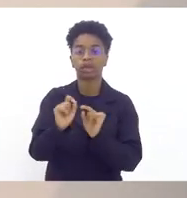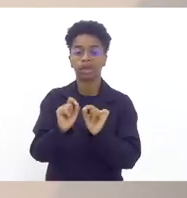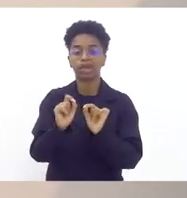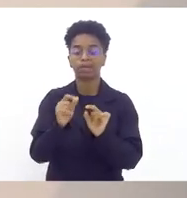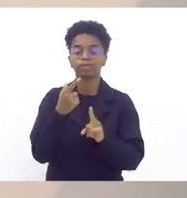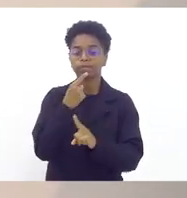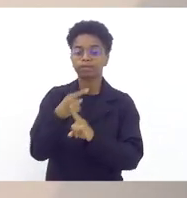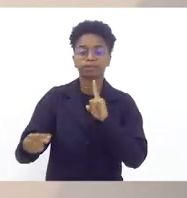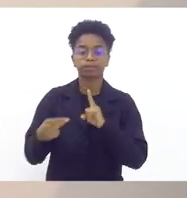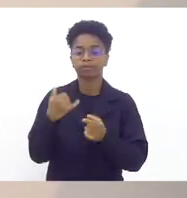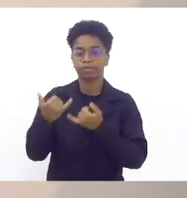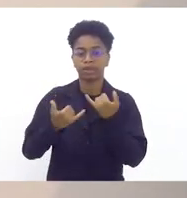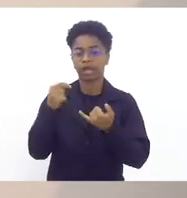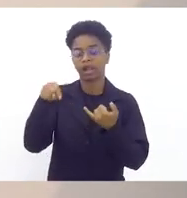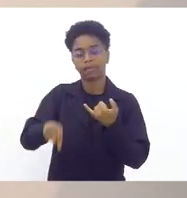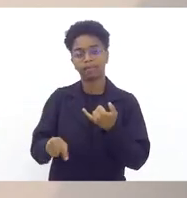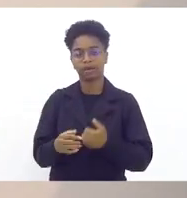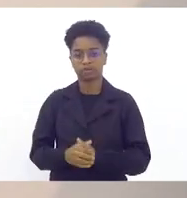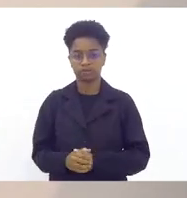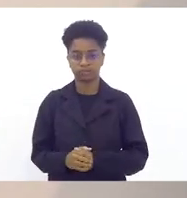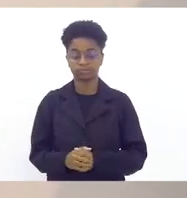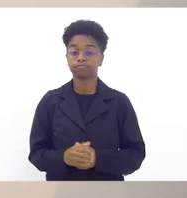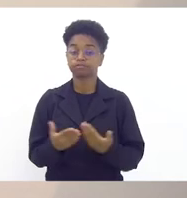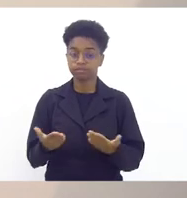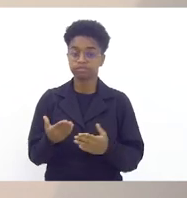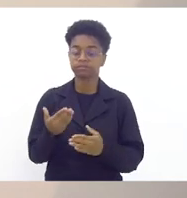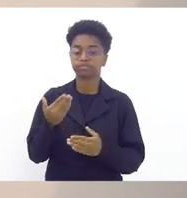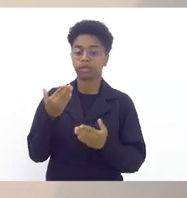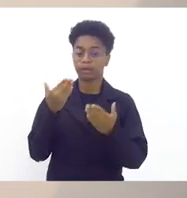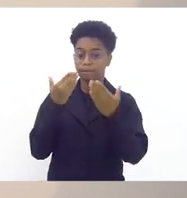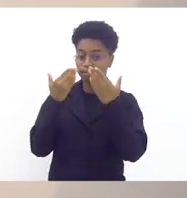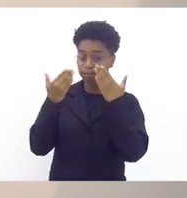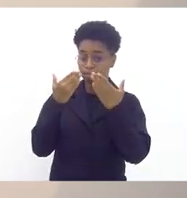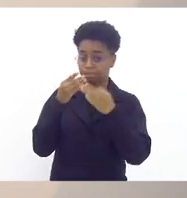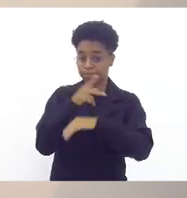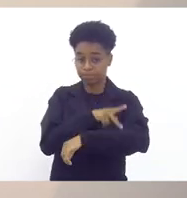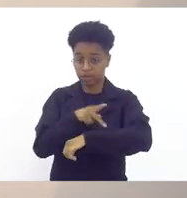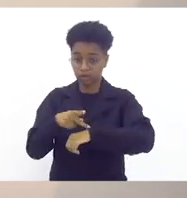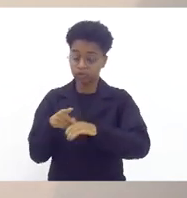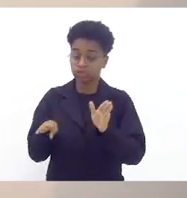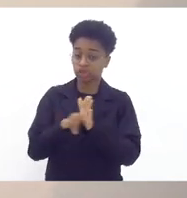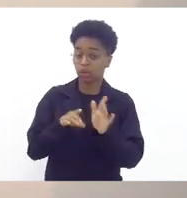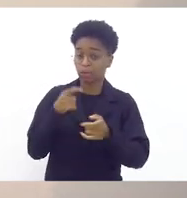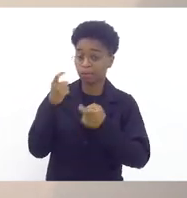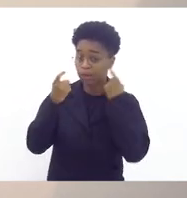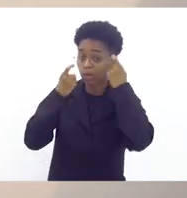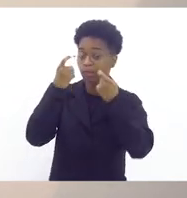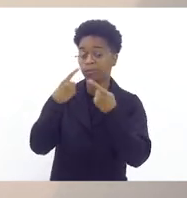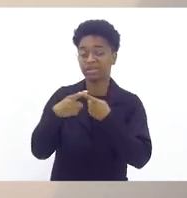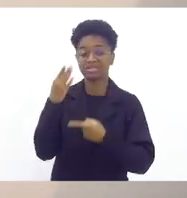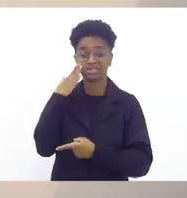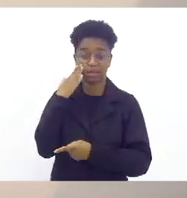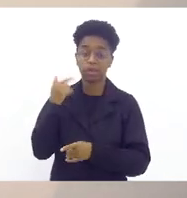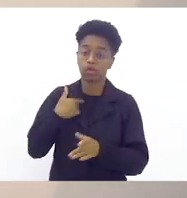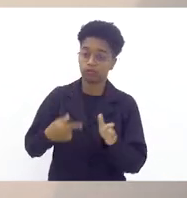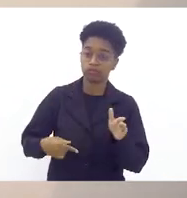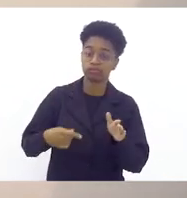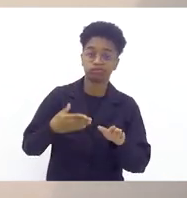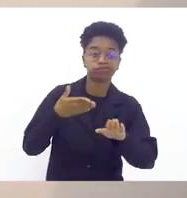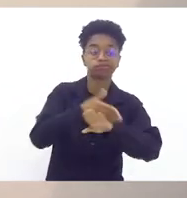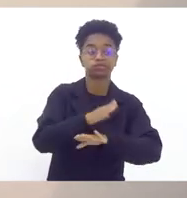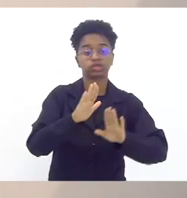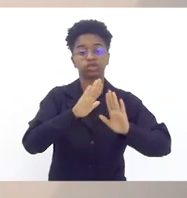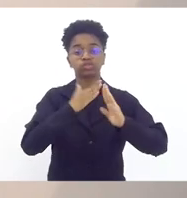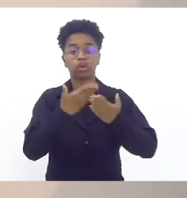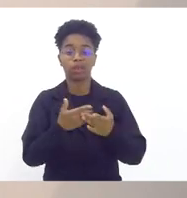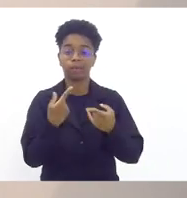descer para brincar. A psicopedagoga chega depois muito preocupada porque sabe que eu estou indo à escola porque, naquele dia, teria uma